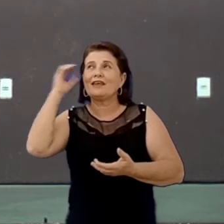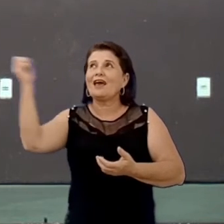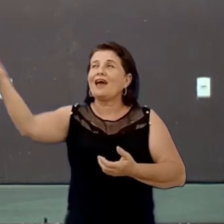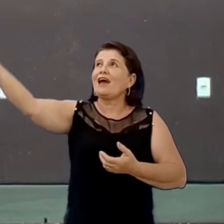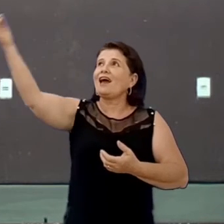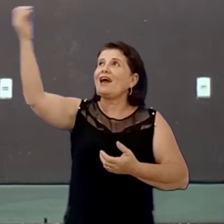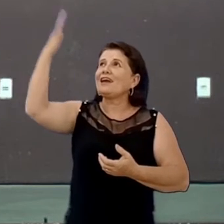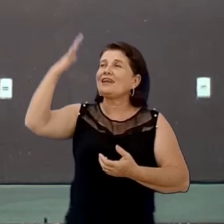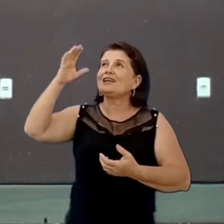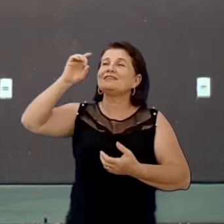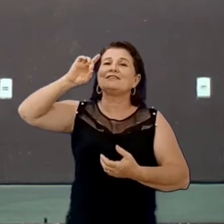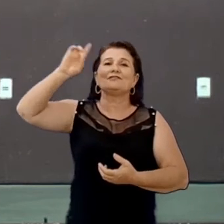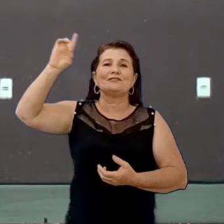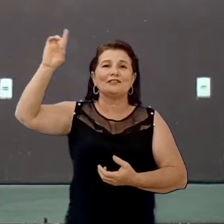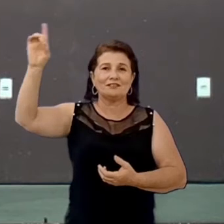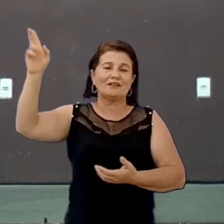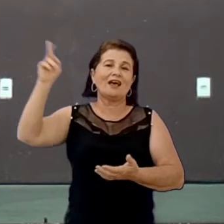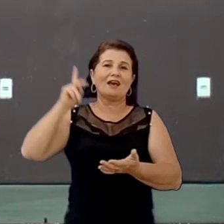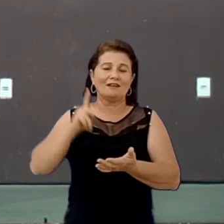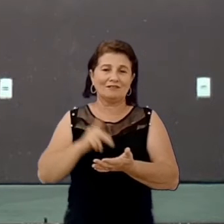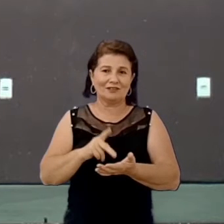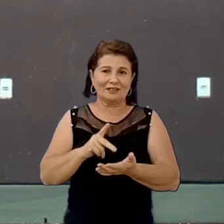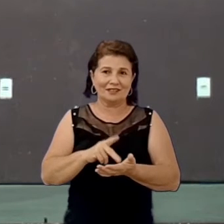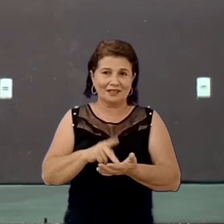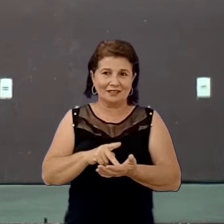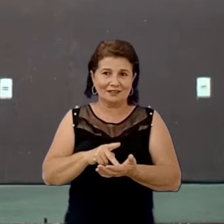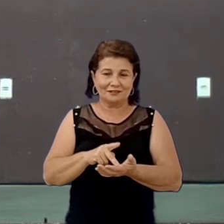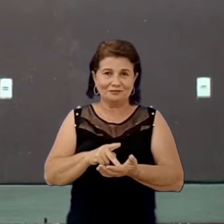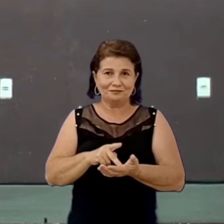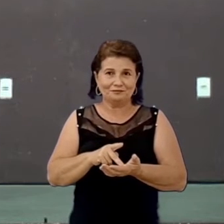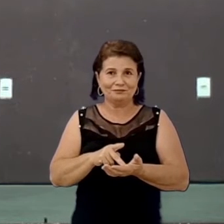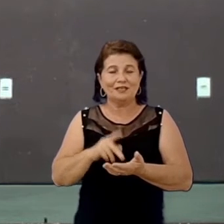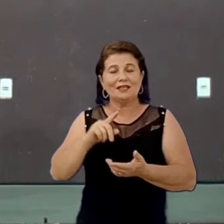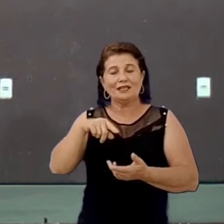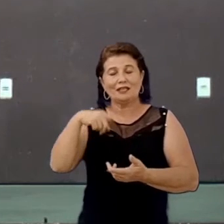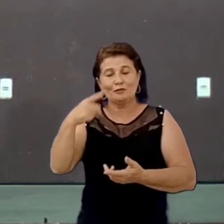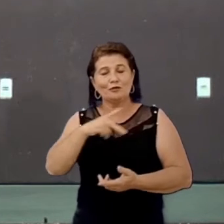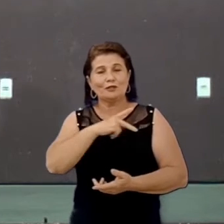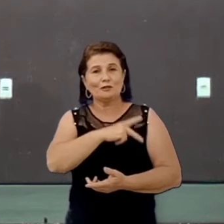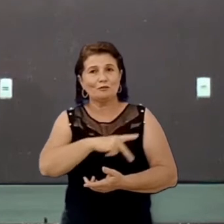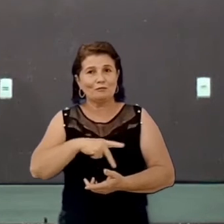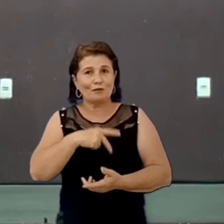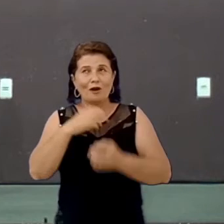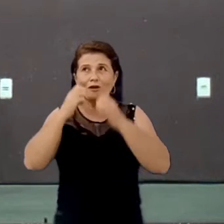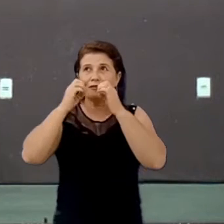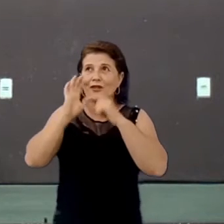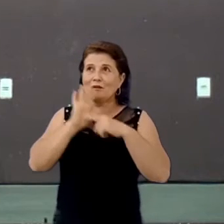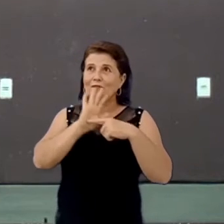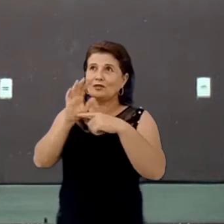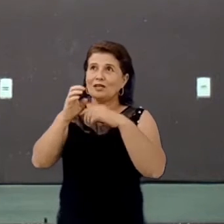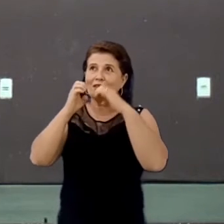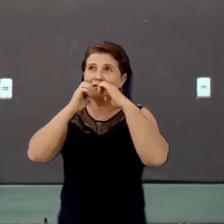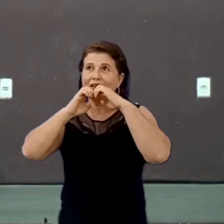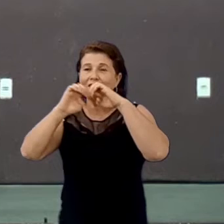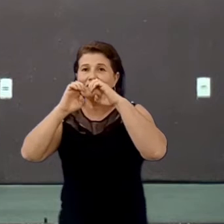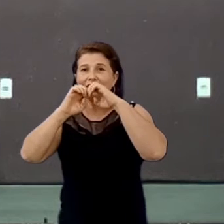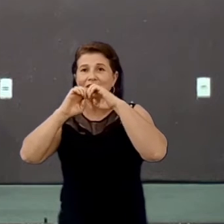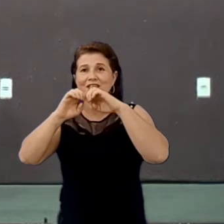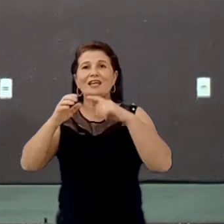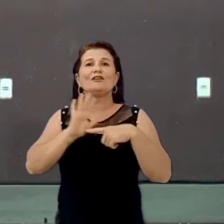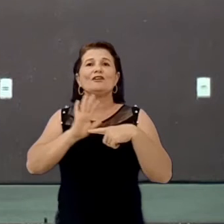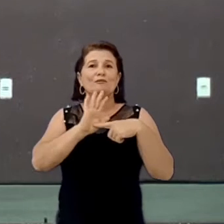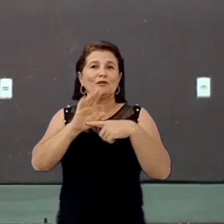graça de Deus na verdade. Depois de Paulo falar para eles que o Evangelho é fonte desses frutos,